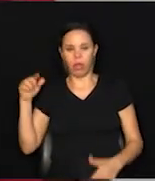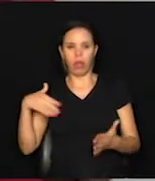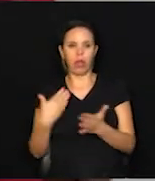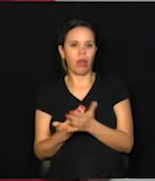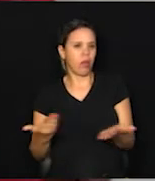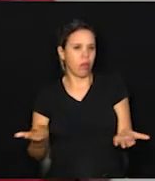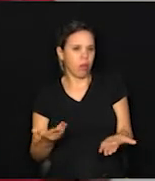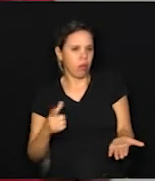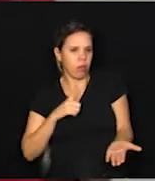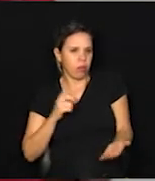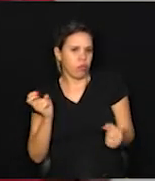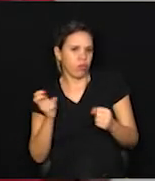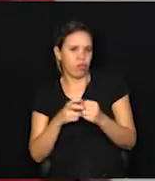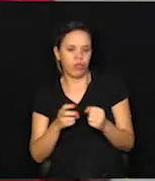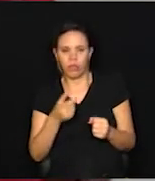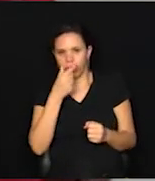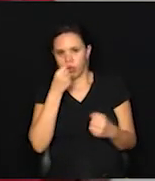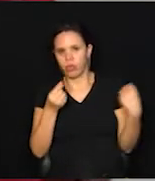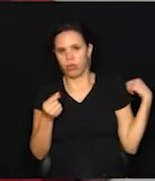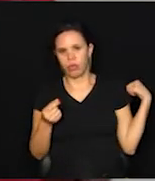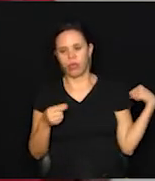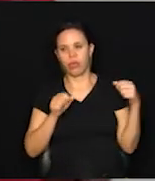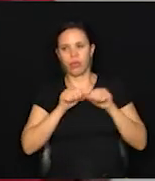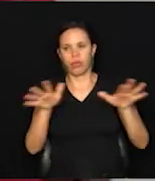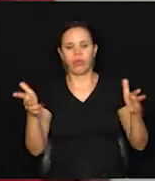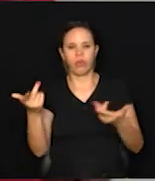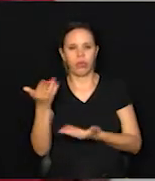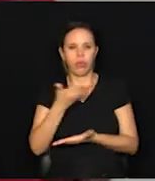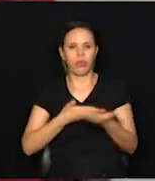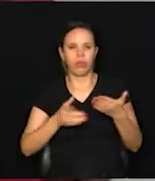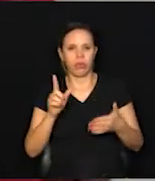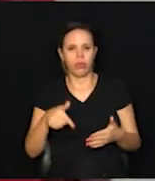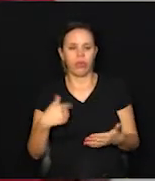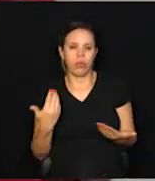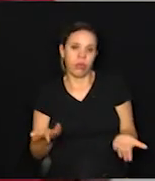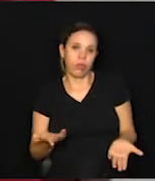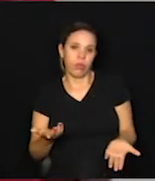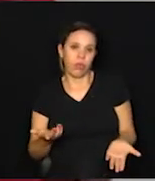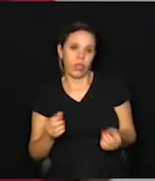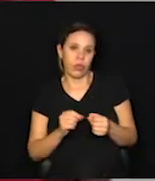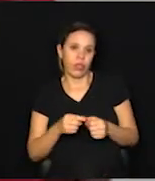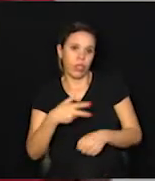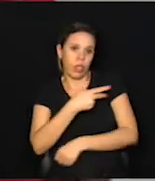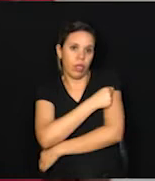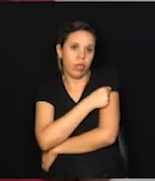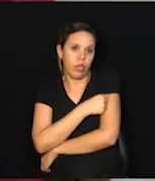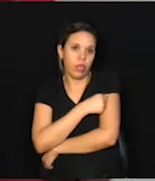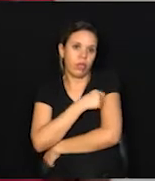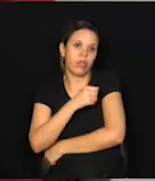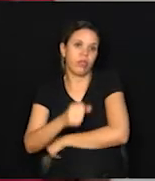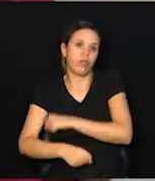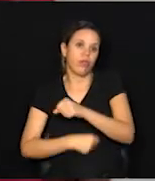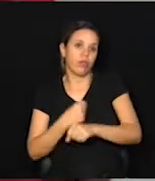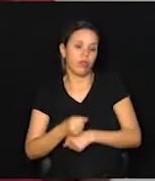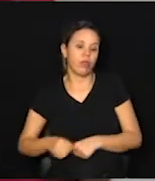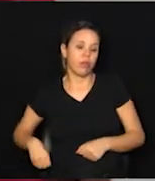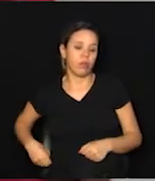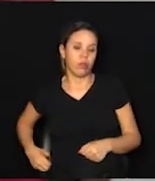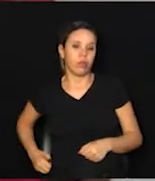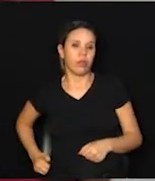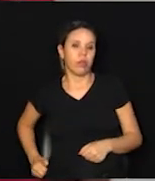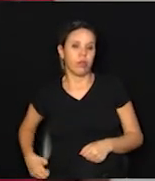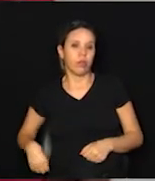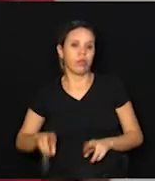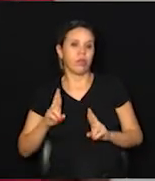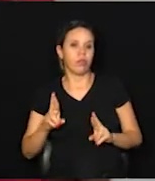hoje a gente tem o vírus da influenza circulando entre nós, motivo pelo qual a gente faz vacinação todo ano. O que a gente espera é que com